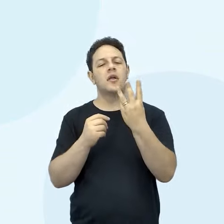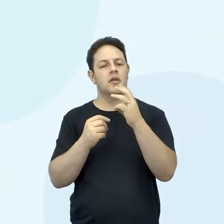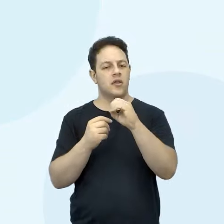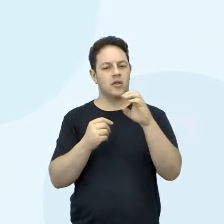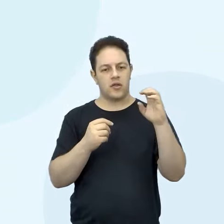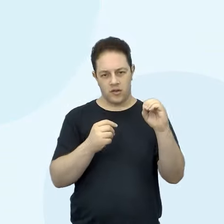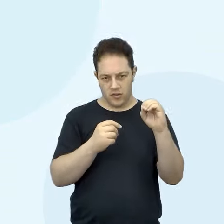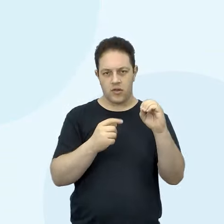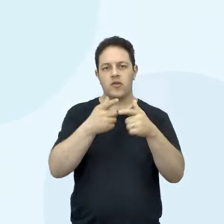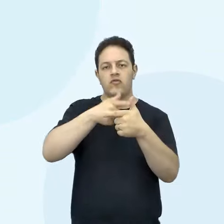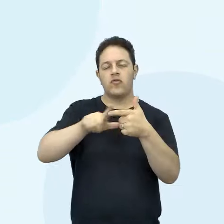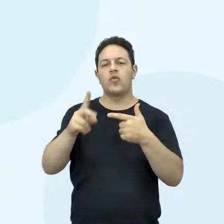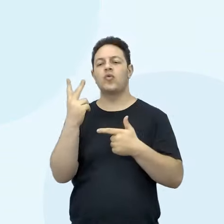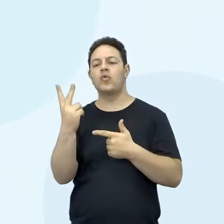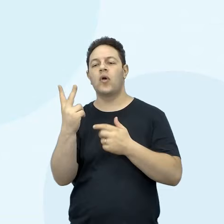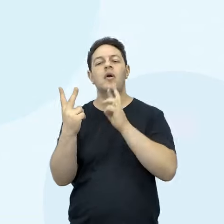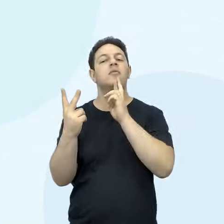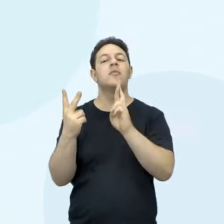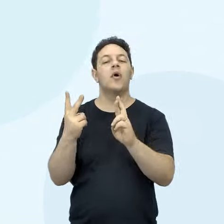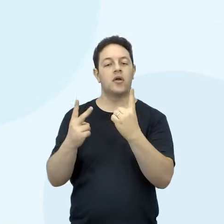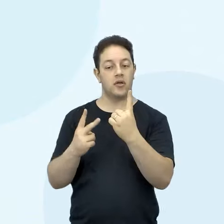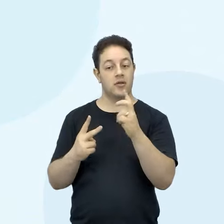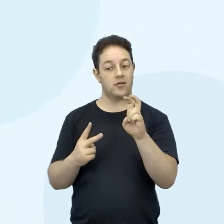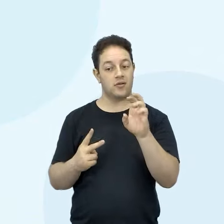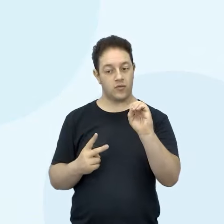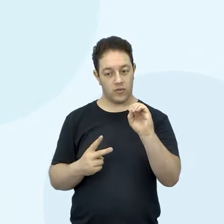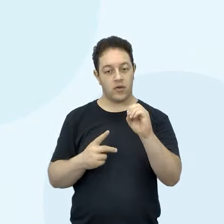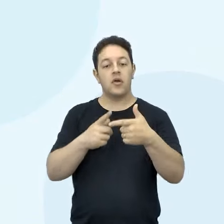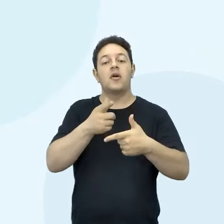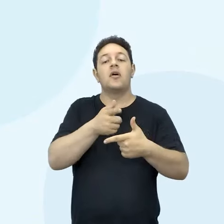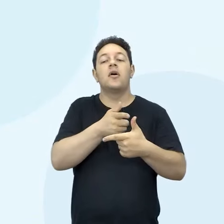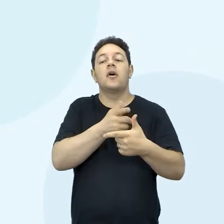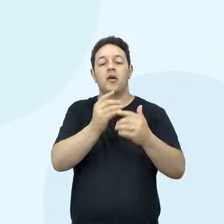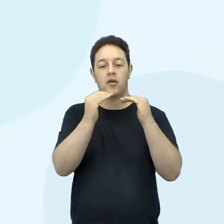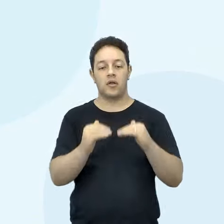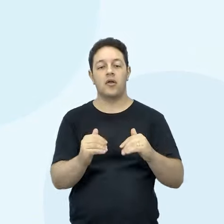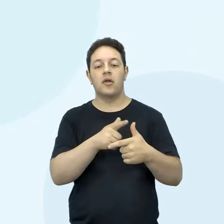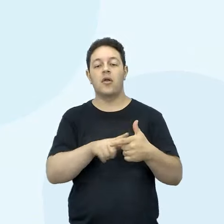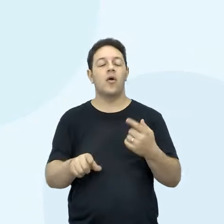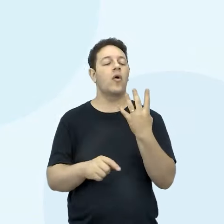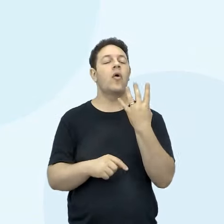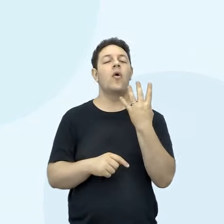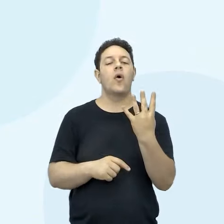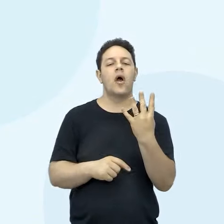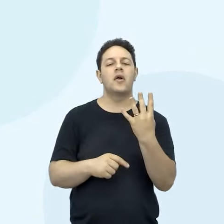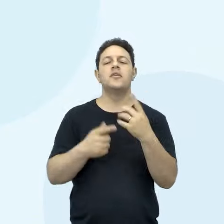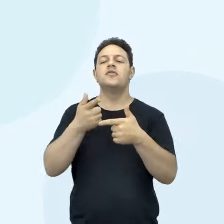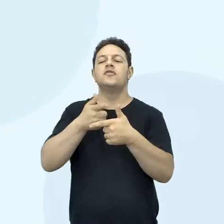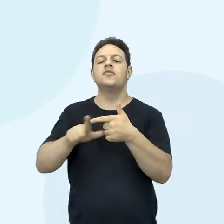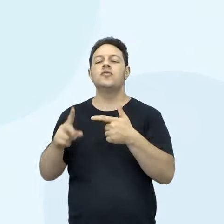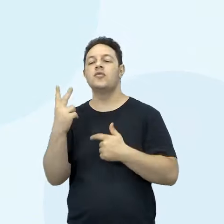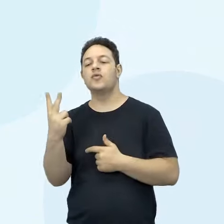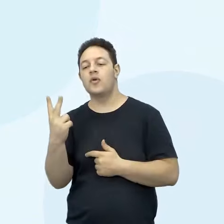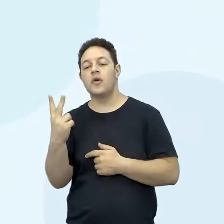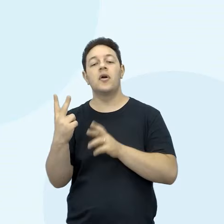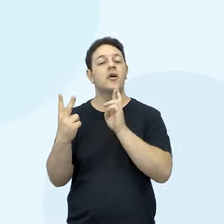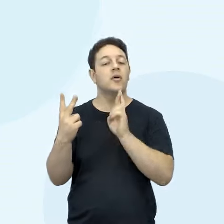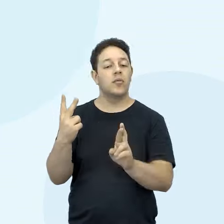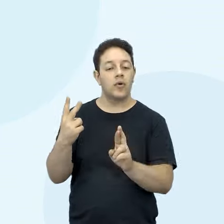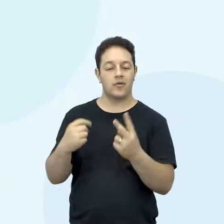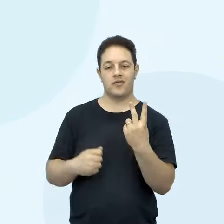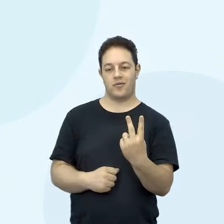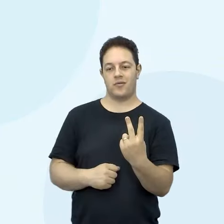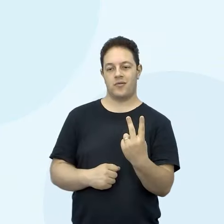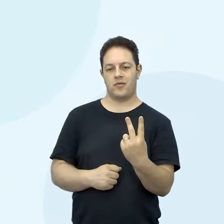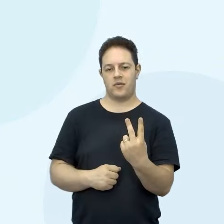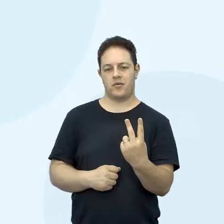dar 150, ó. 300 dividido por 2, e 4 dividido por 2 vai dar